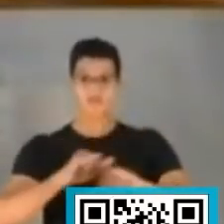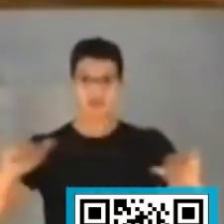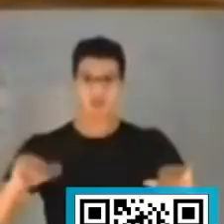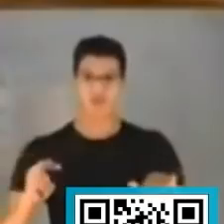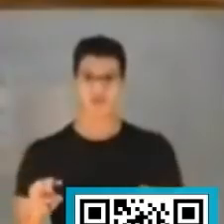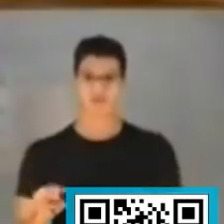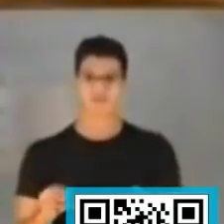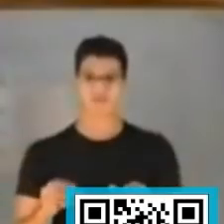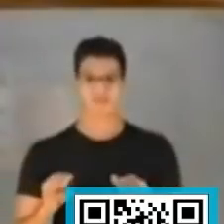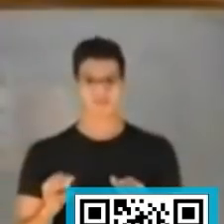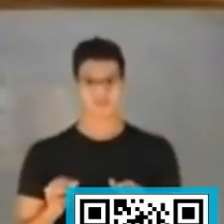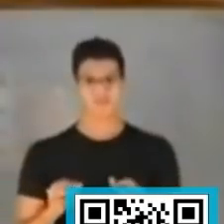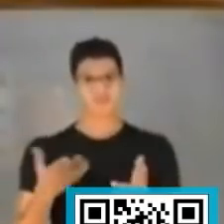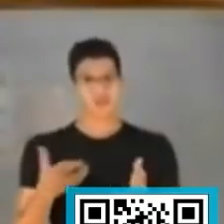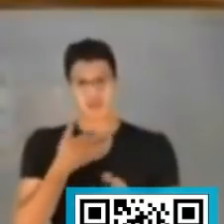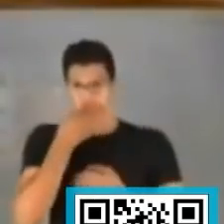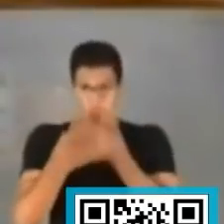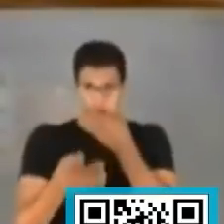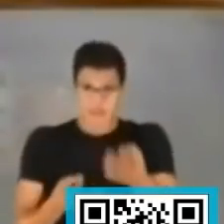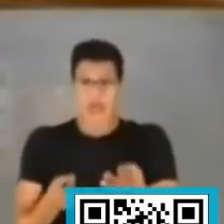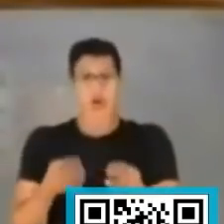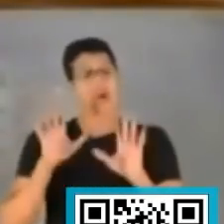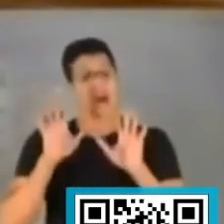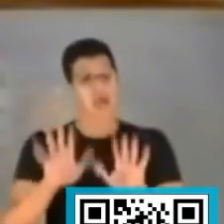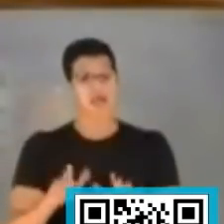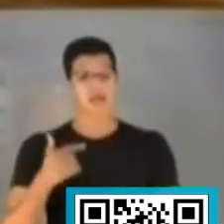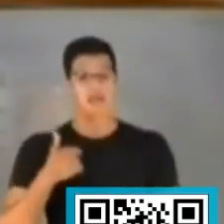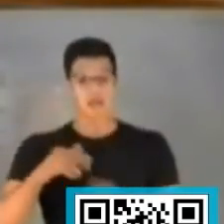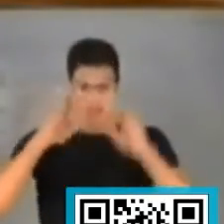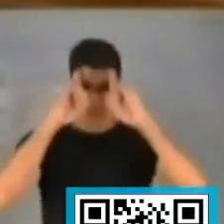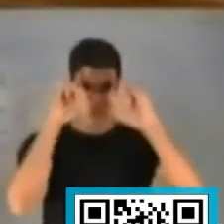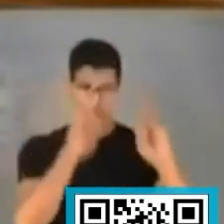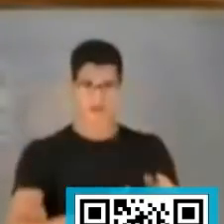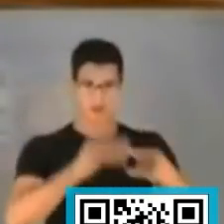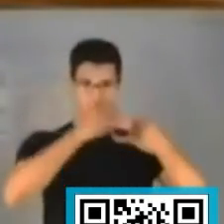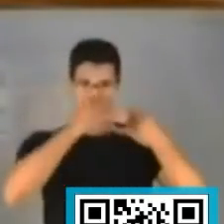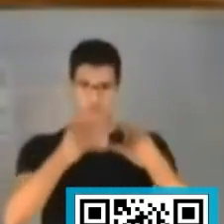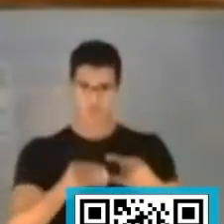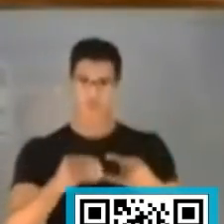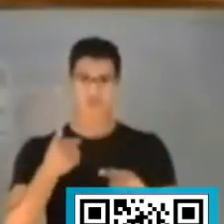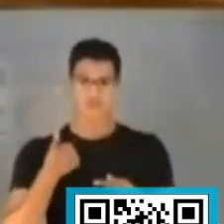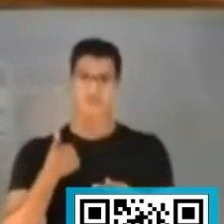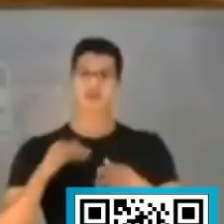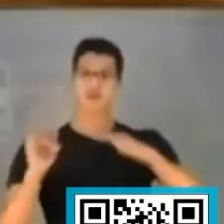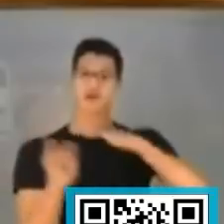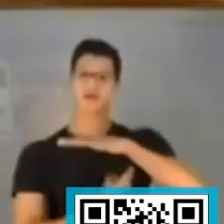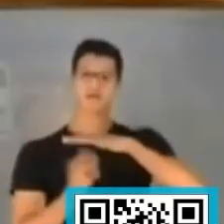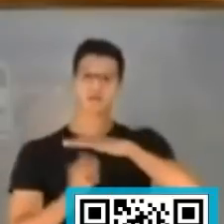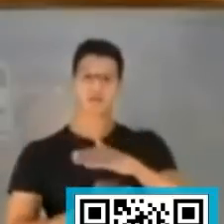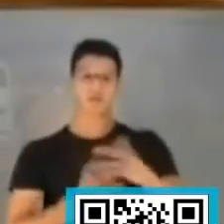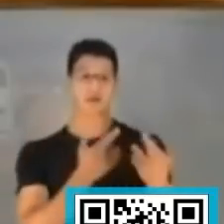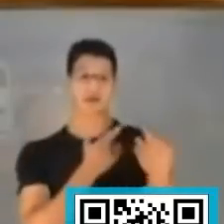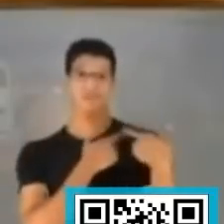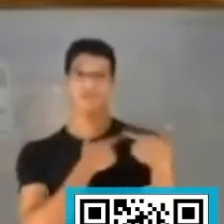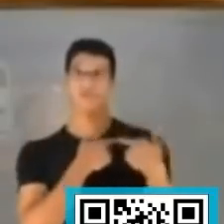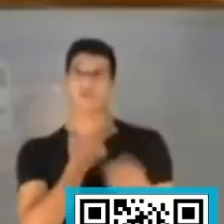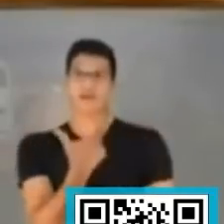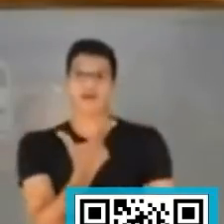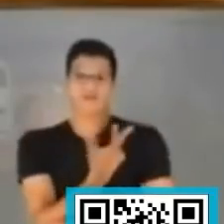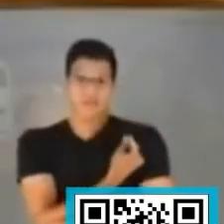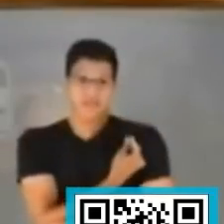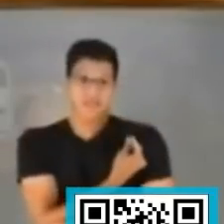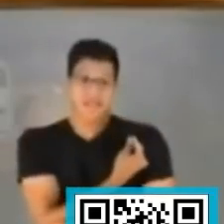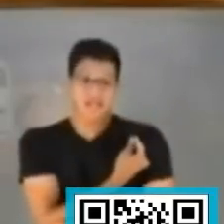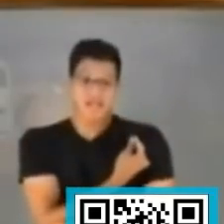informação Essa é a sua opinião de vossa excelência eu respeito a Fiocruz inclusive é a instituição que é responsável pela